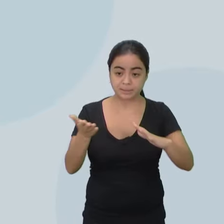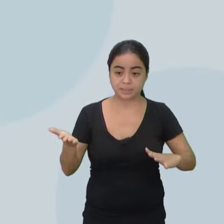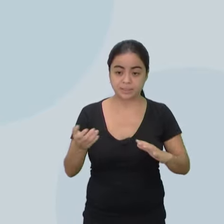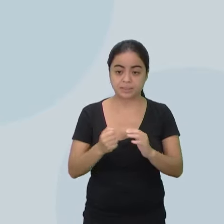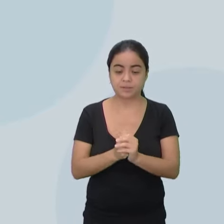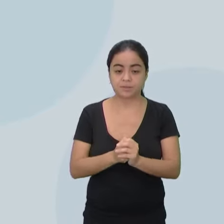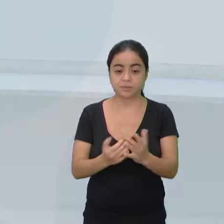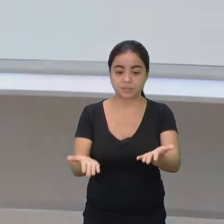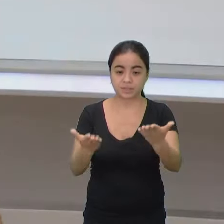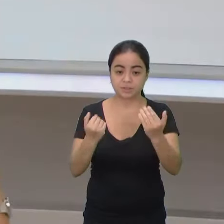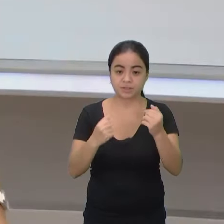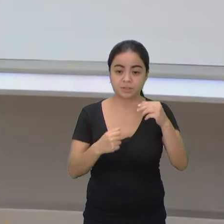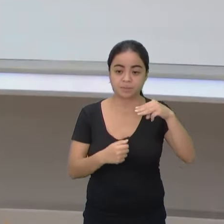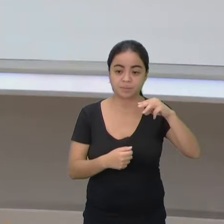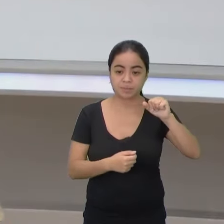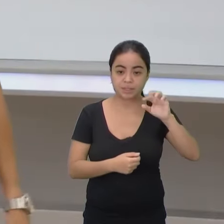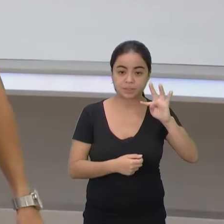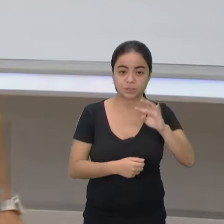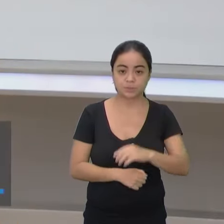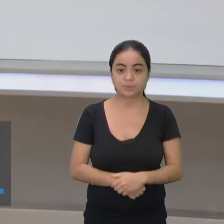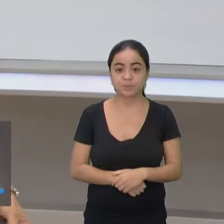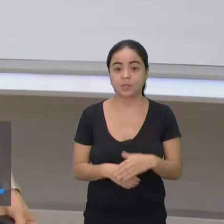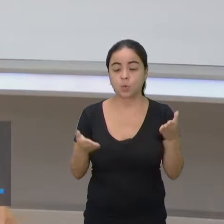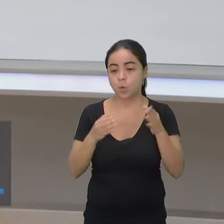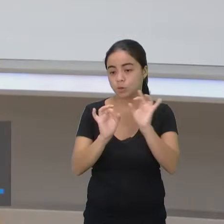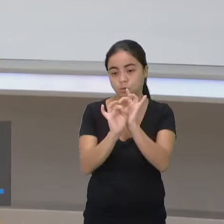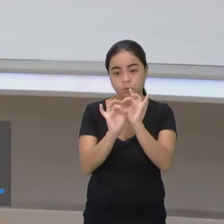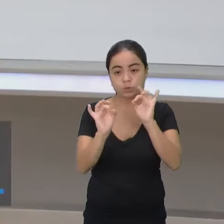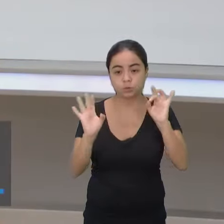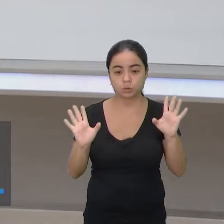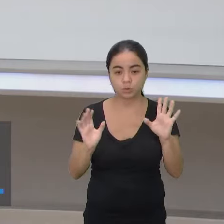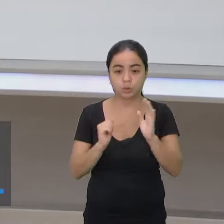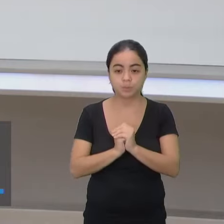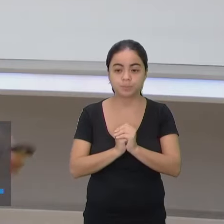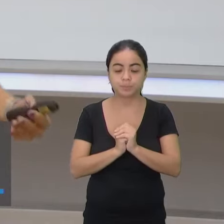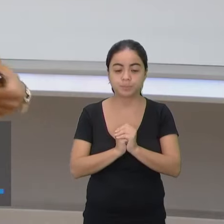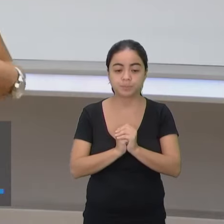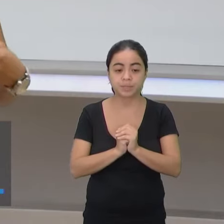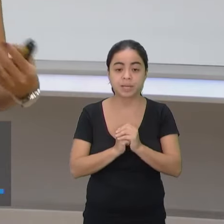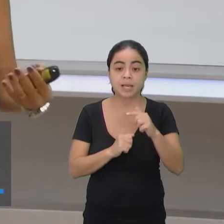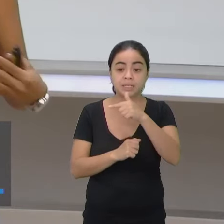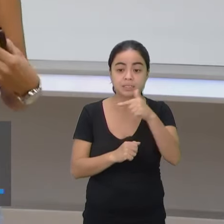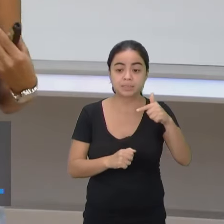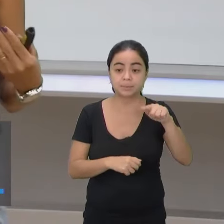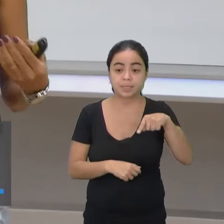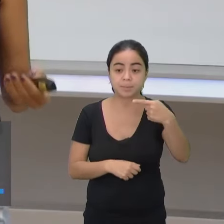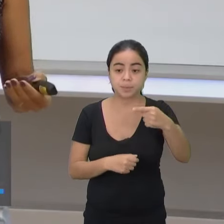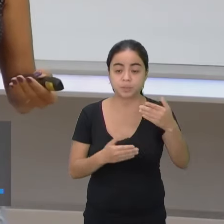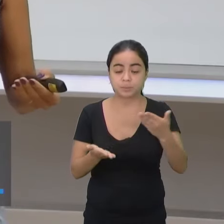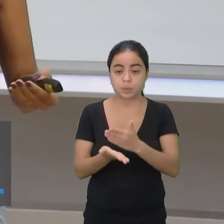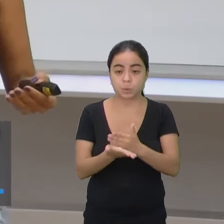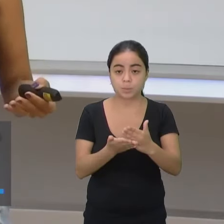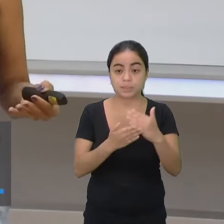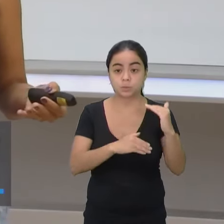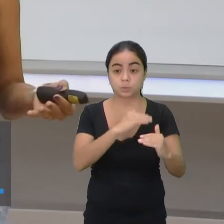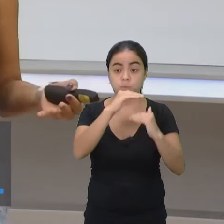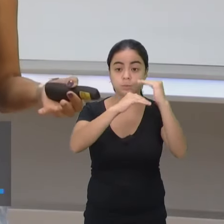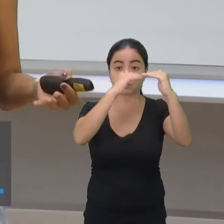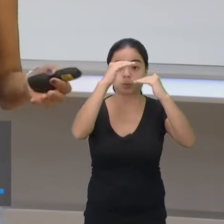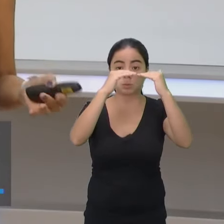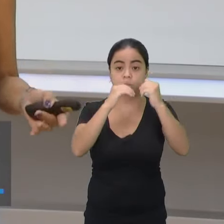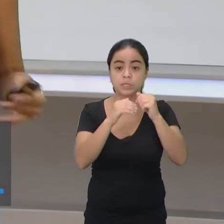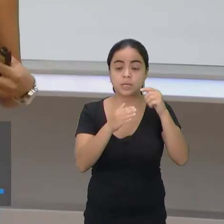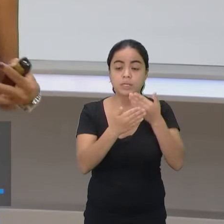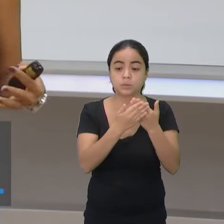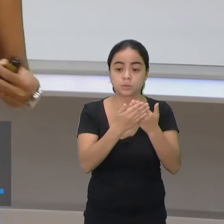Vem para a Mate. E por hoje é só, pessoal. Muito obrigada. A semana que vem a gente começa com o desenvolvimento, estudando a estrutura